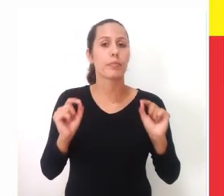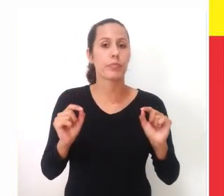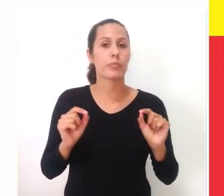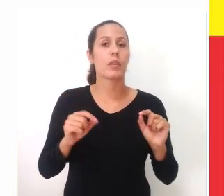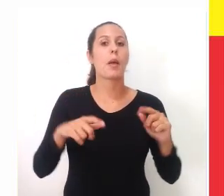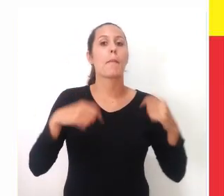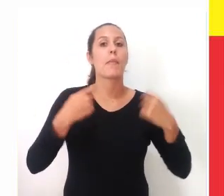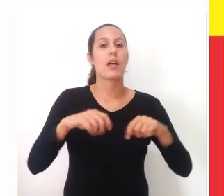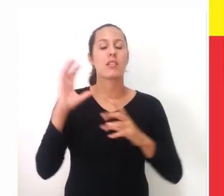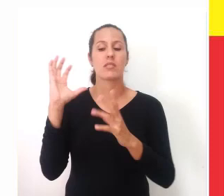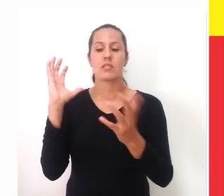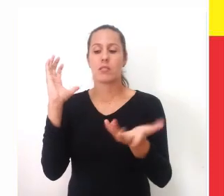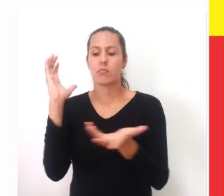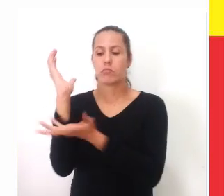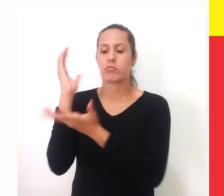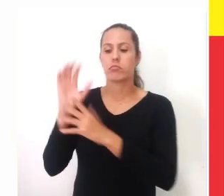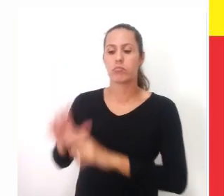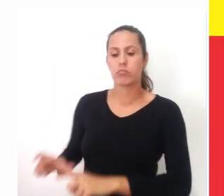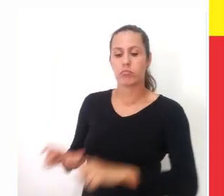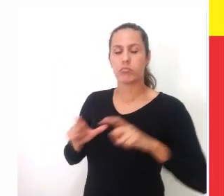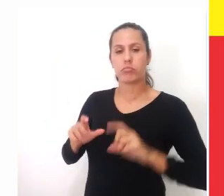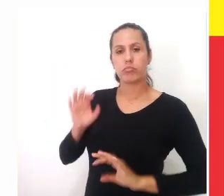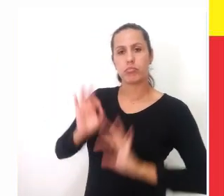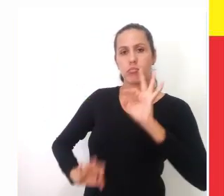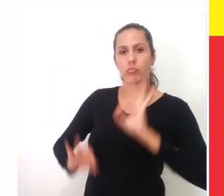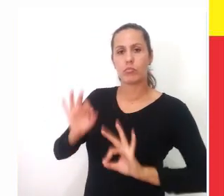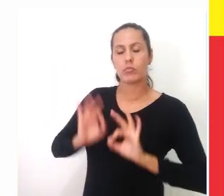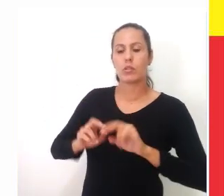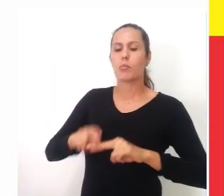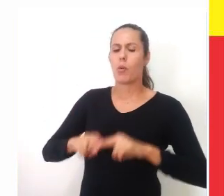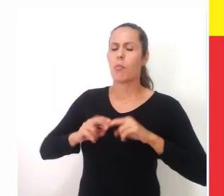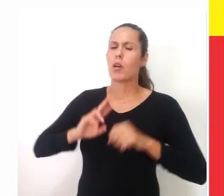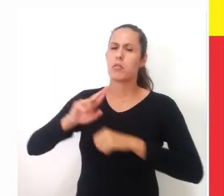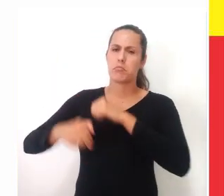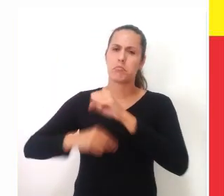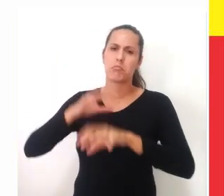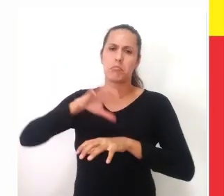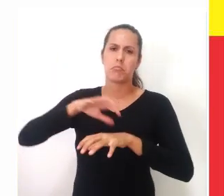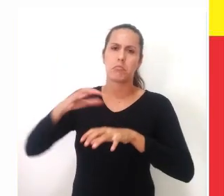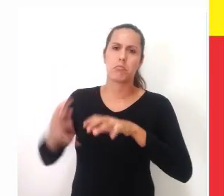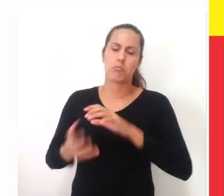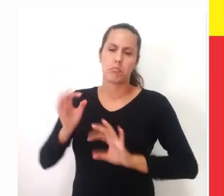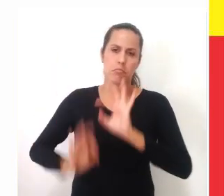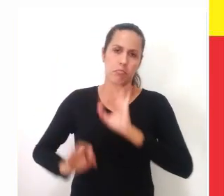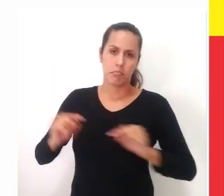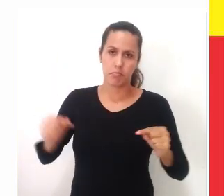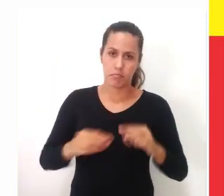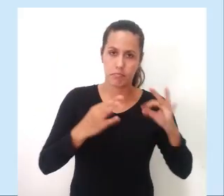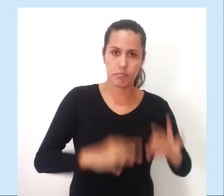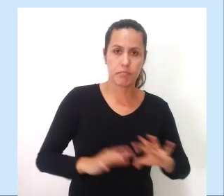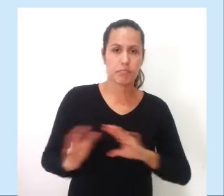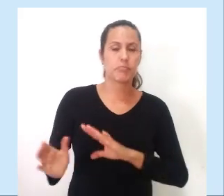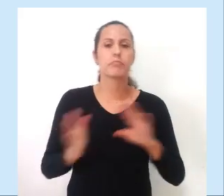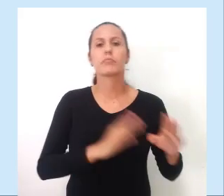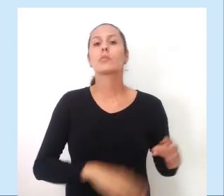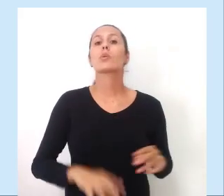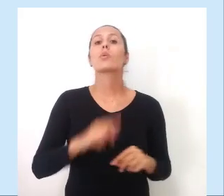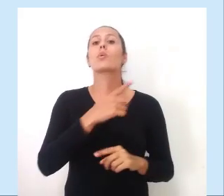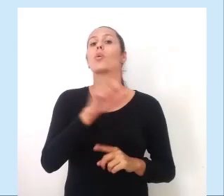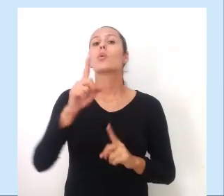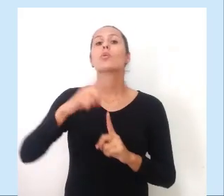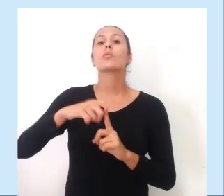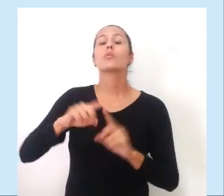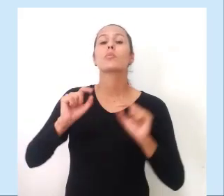interessante lembrar que precisa ser colhida de forma sustentável, conforme o slide. A gente também